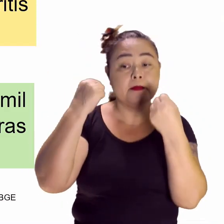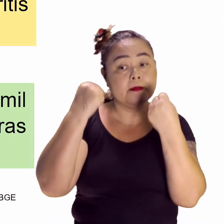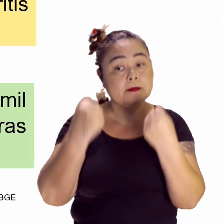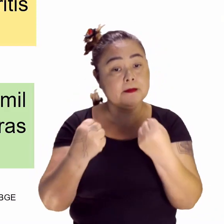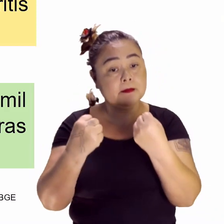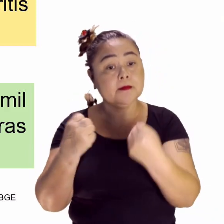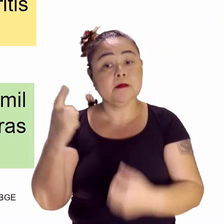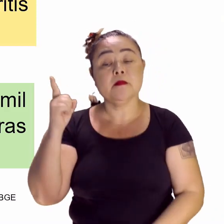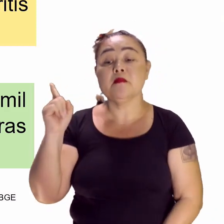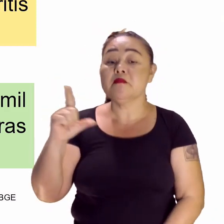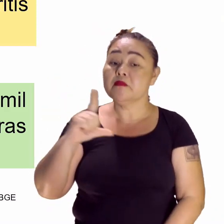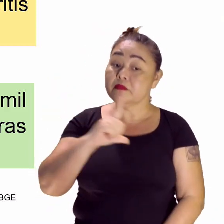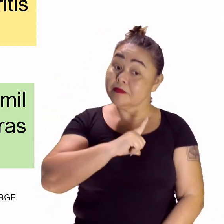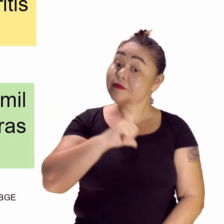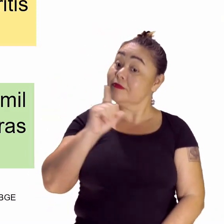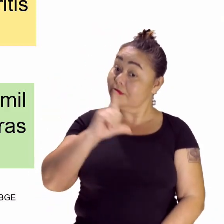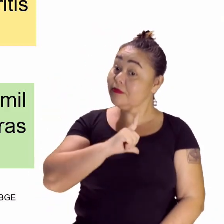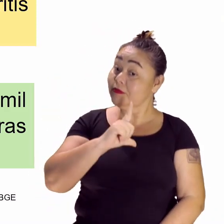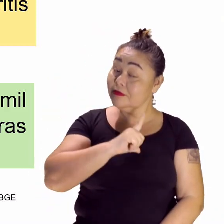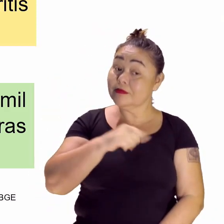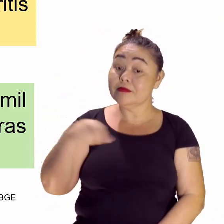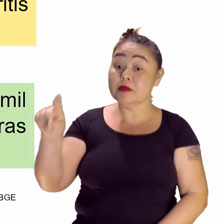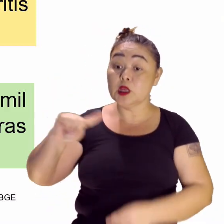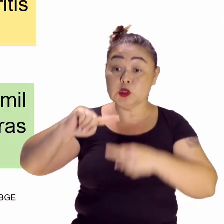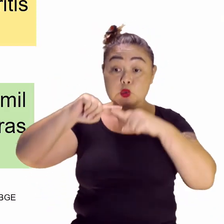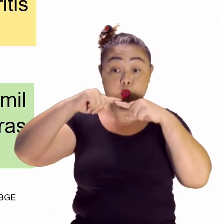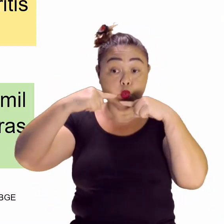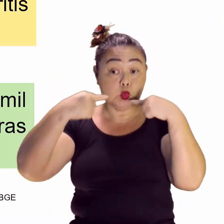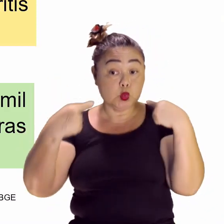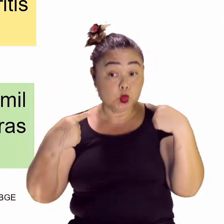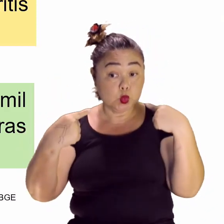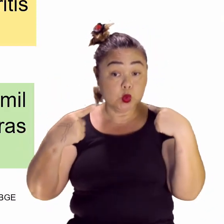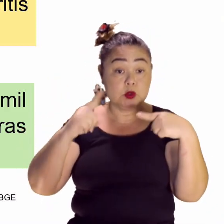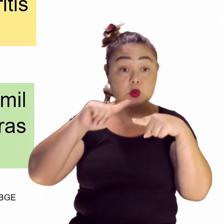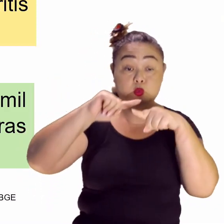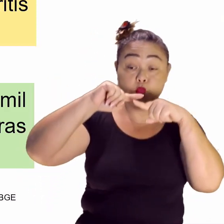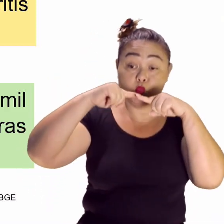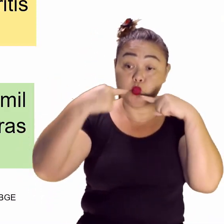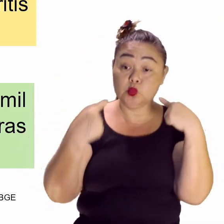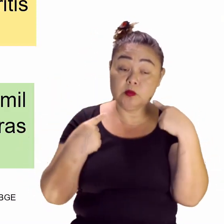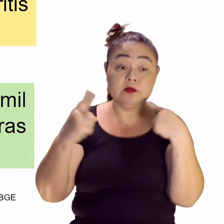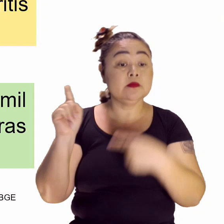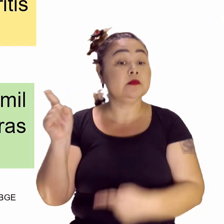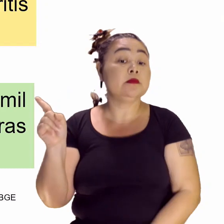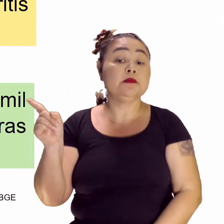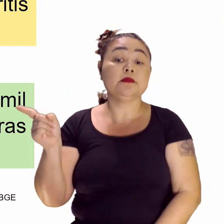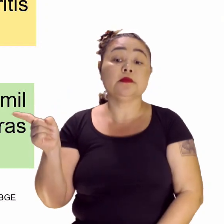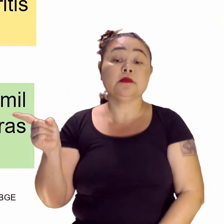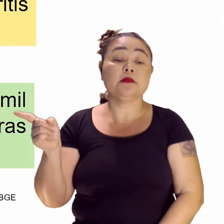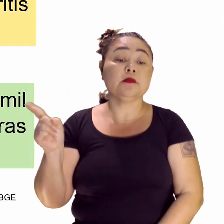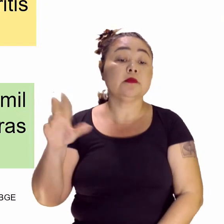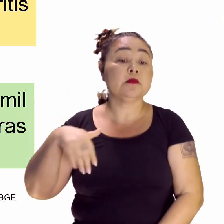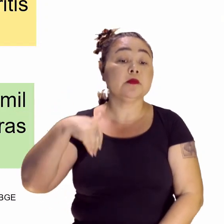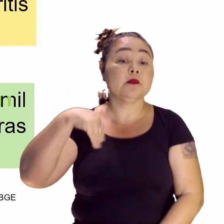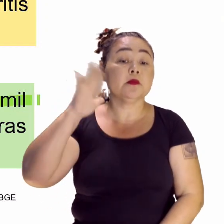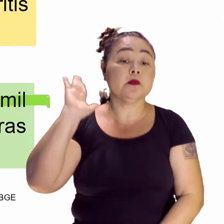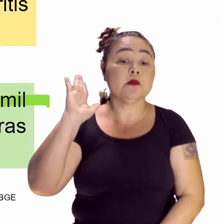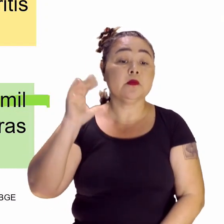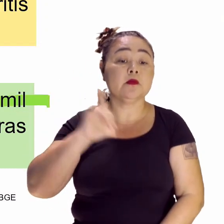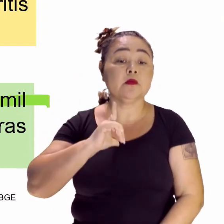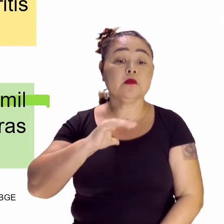olha Rogério a gente também tem cana de açúcar Olha só quem é o maior produtor